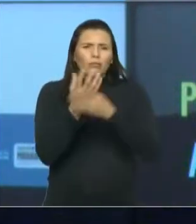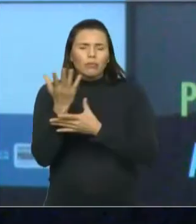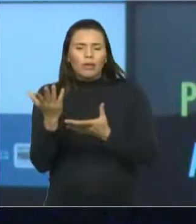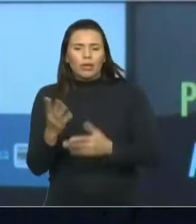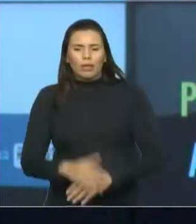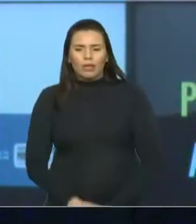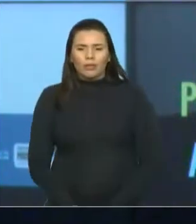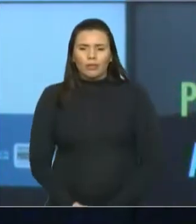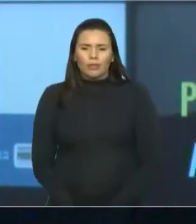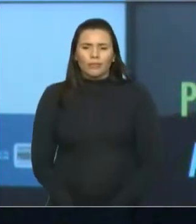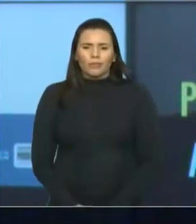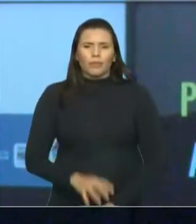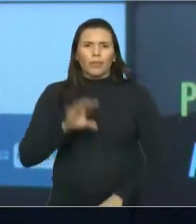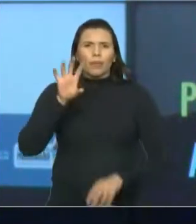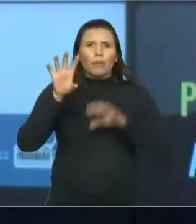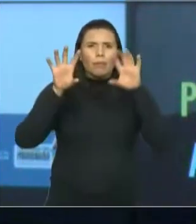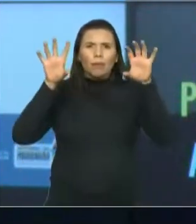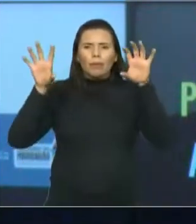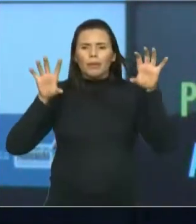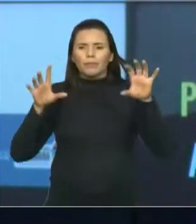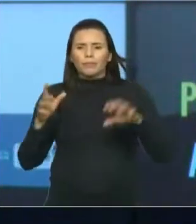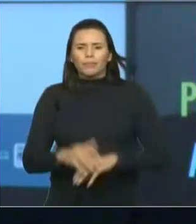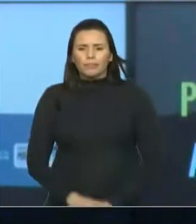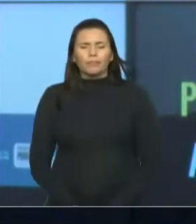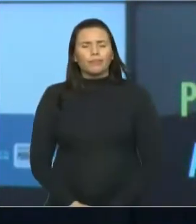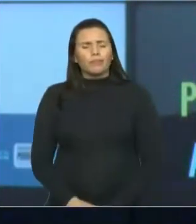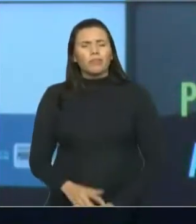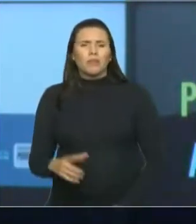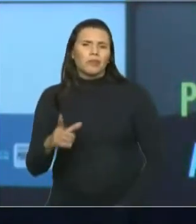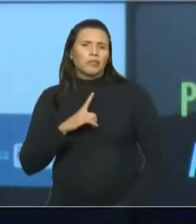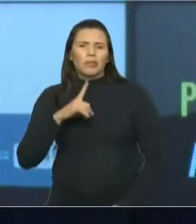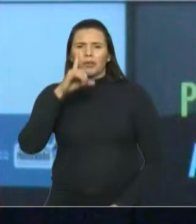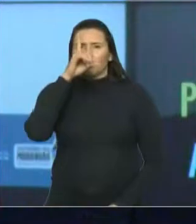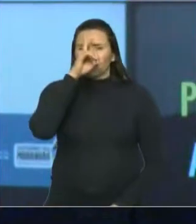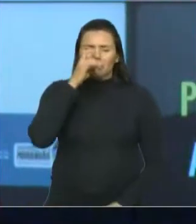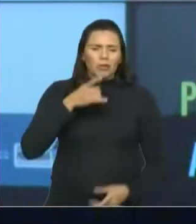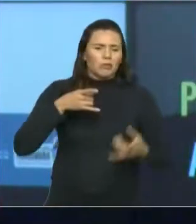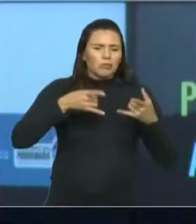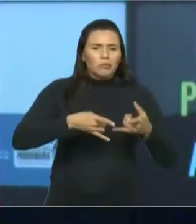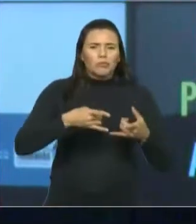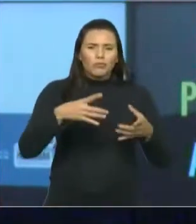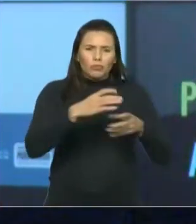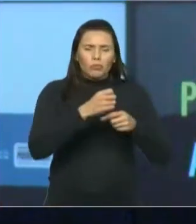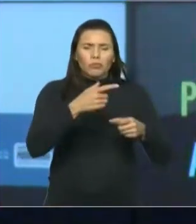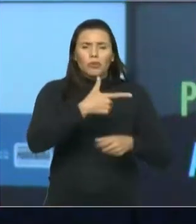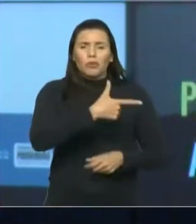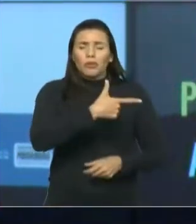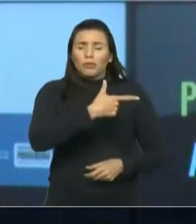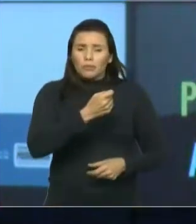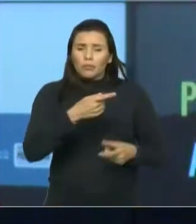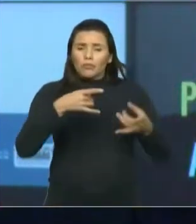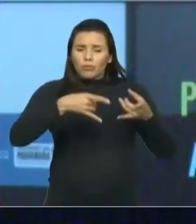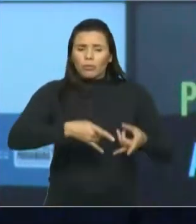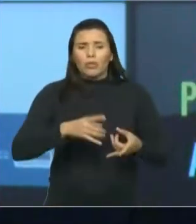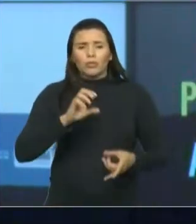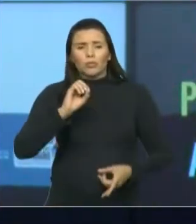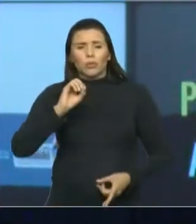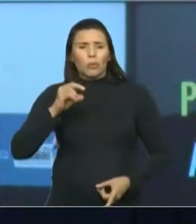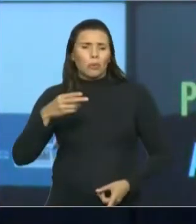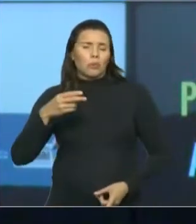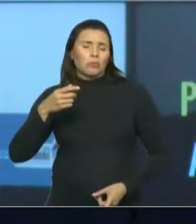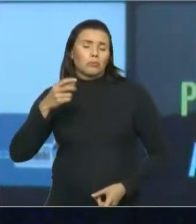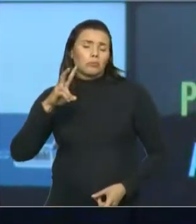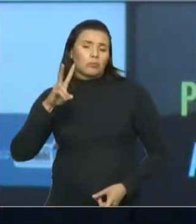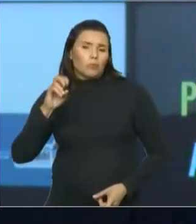têm algum tipo de interferência do Estado do Maranhão. Seja um hospital de 20 leitos, seja um hospital de 50, de 100. Quando a gente olha isso